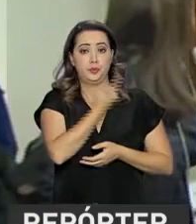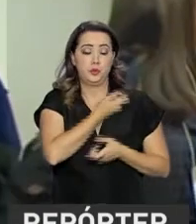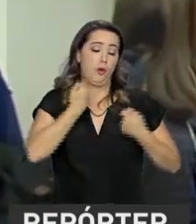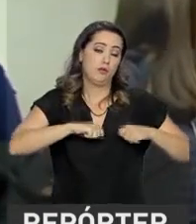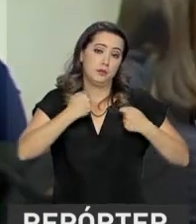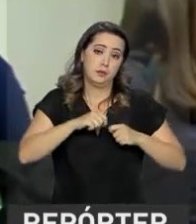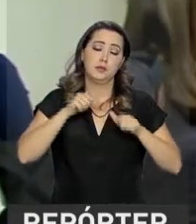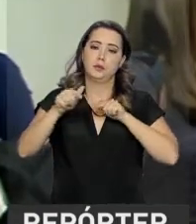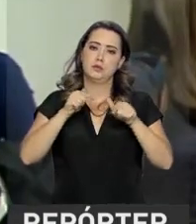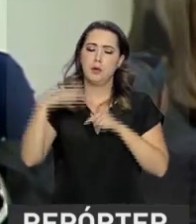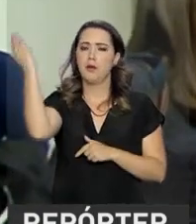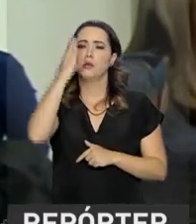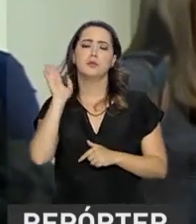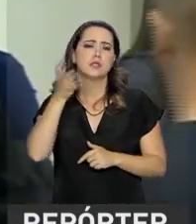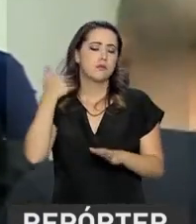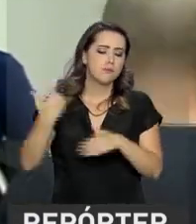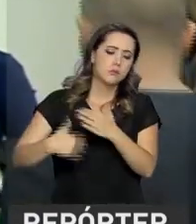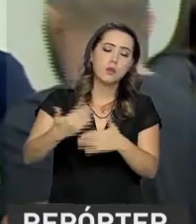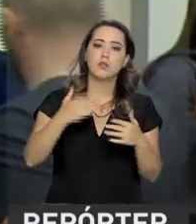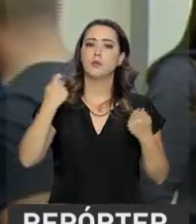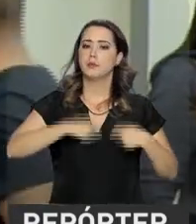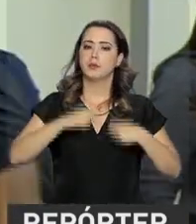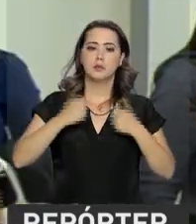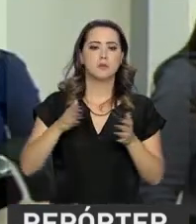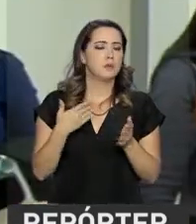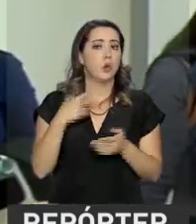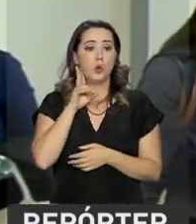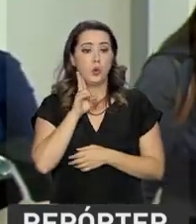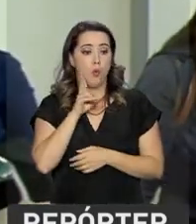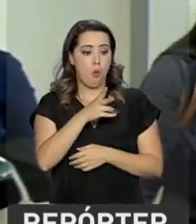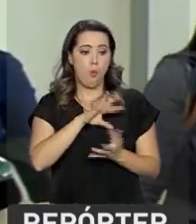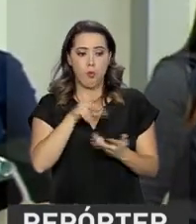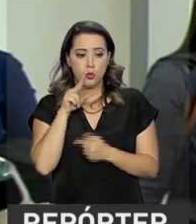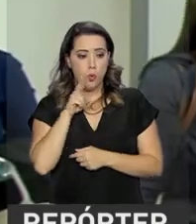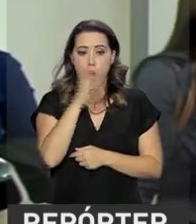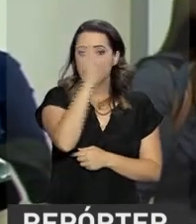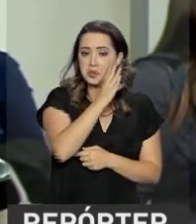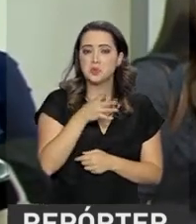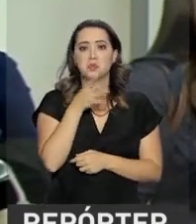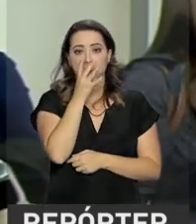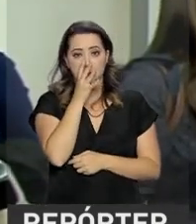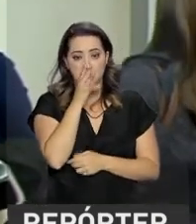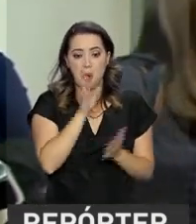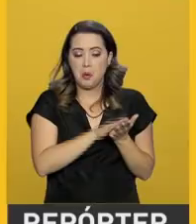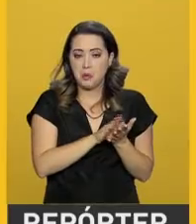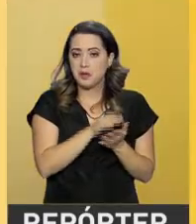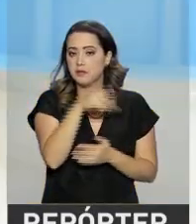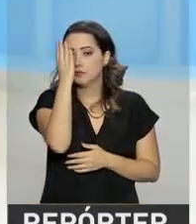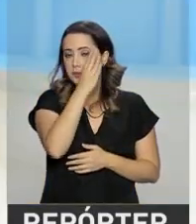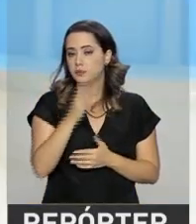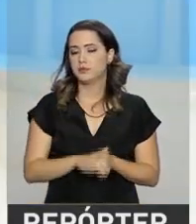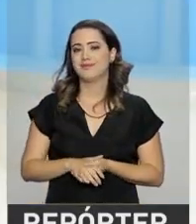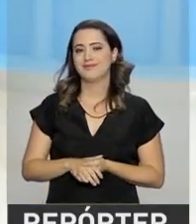o trabalho que o Brasil já faz é um trabalho que tem que se parabenizar no mundo inteiro. Nós somos referência no mundo inteiro.